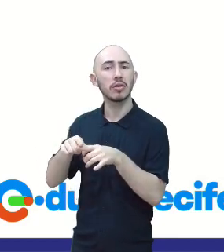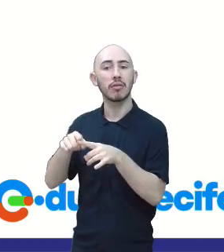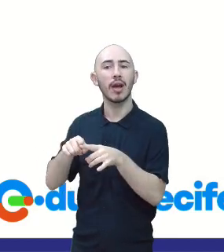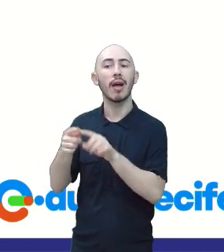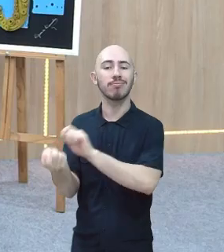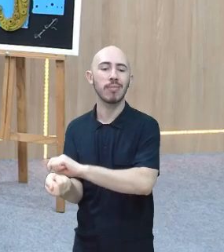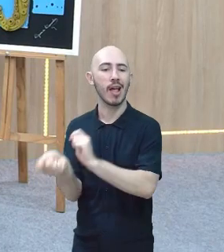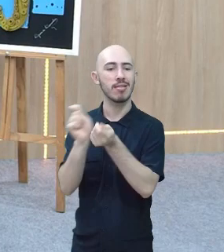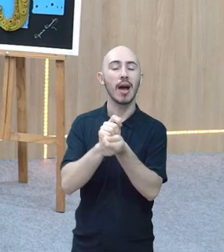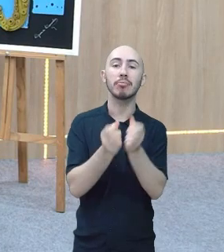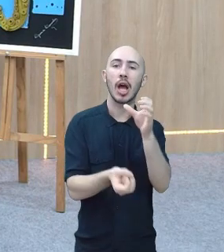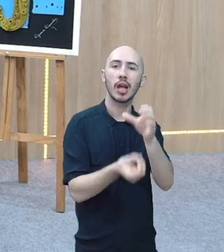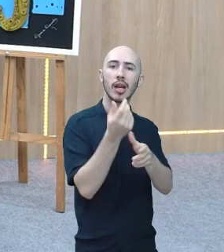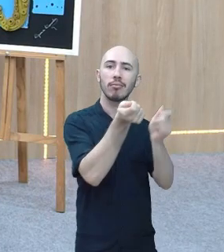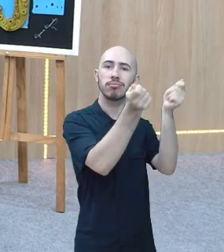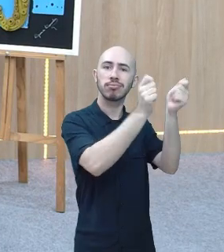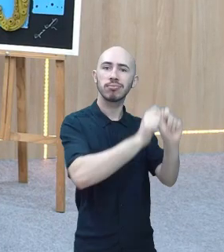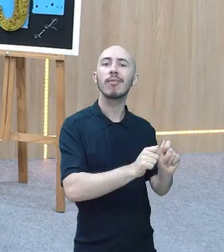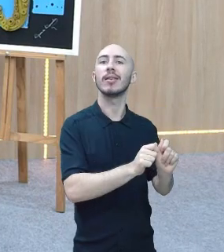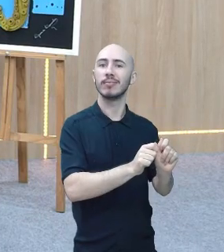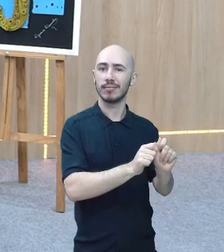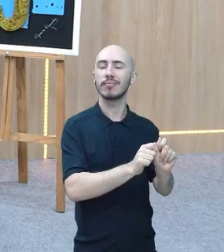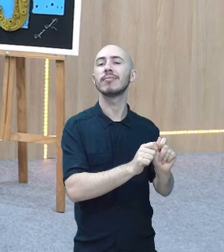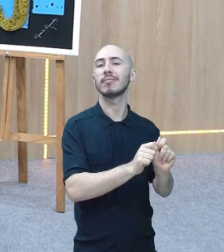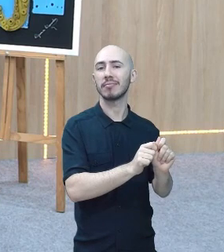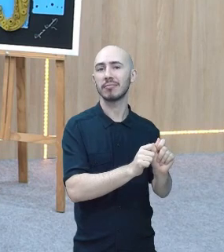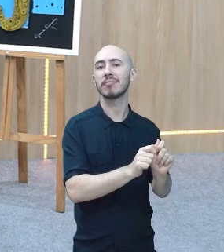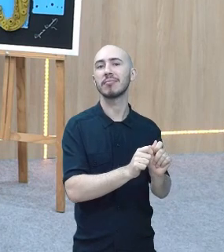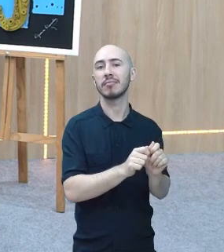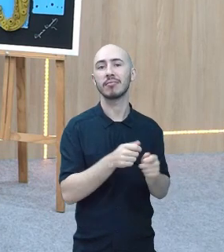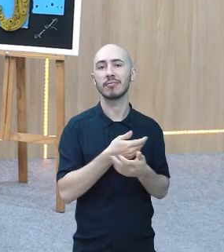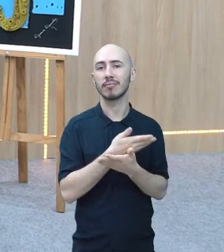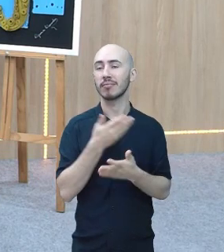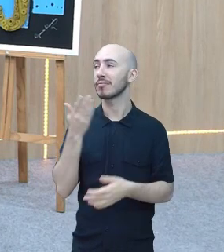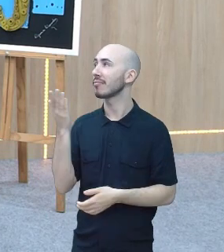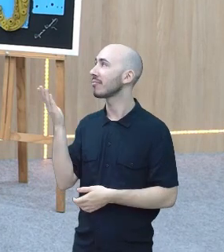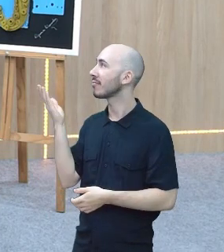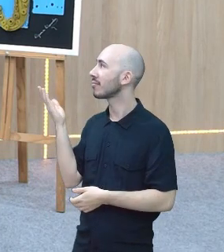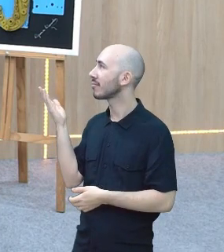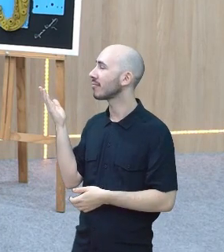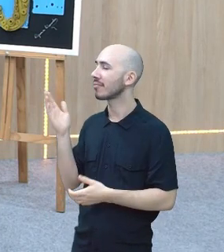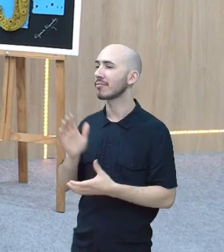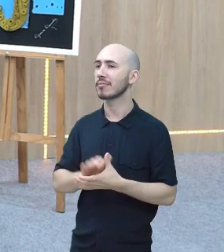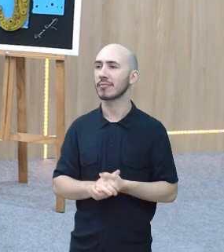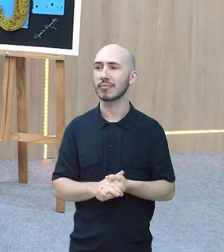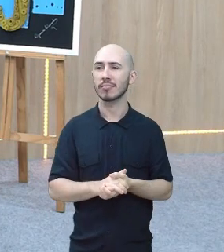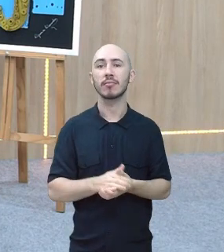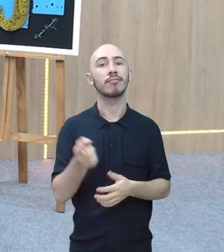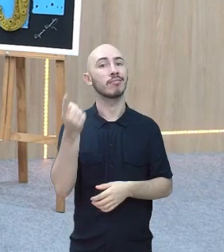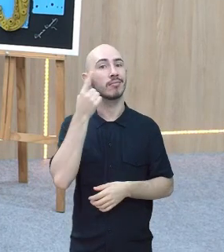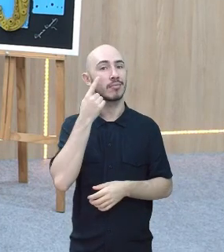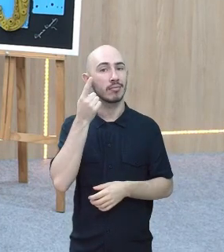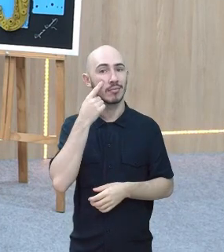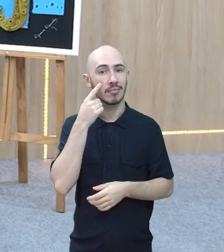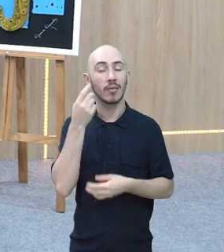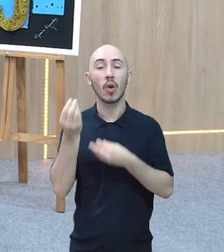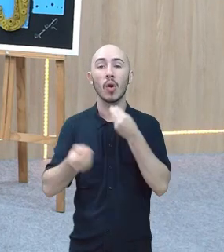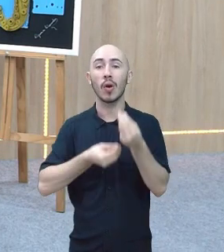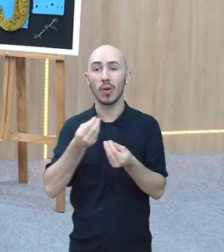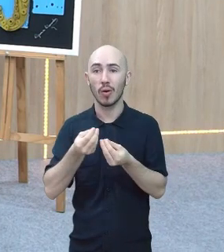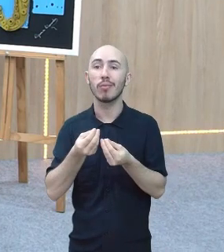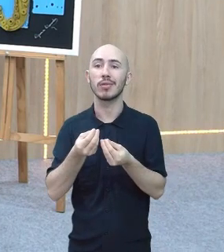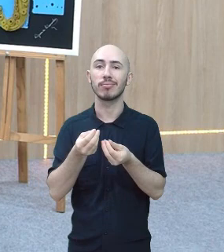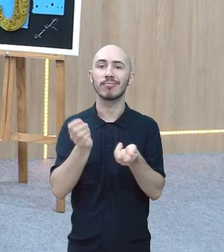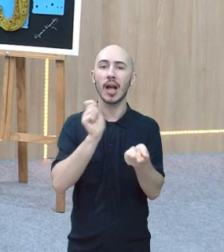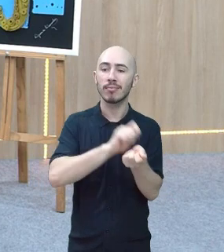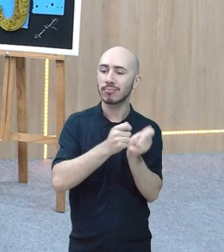resíduos tecnológicos, por exemplo, ela pega e produz essas obras de arte. Veja como é que ela transforma